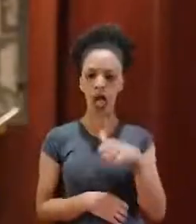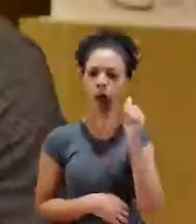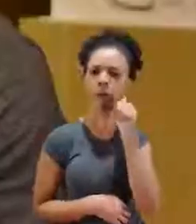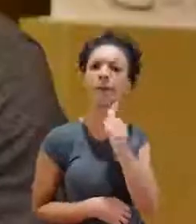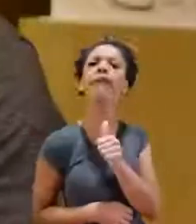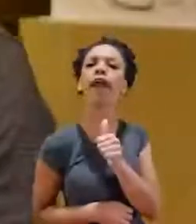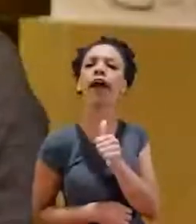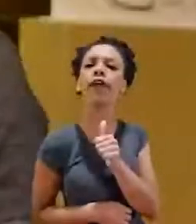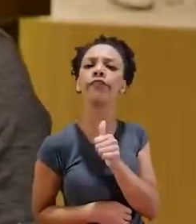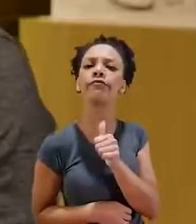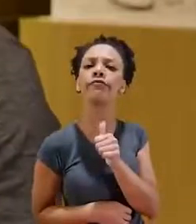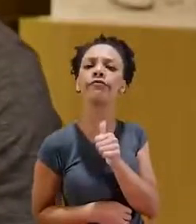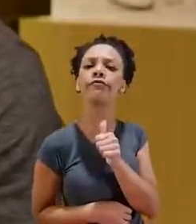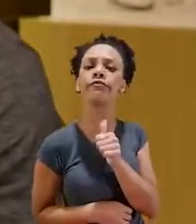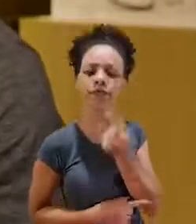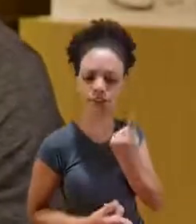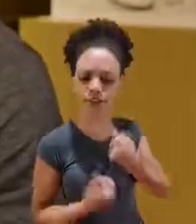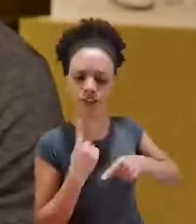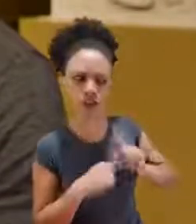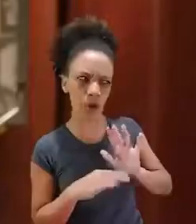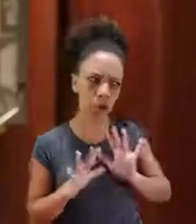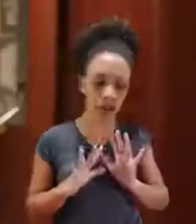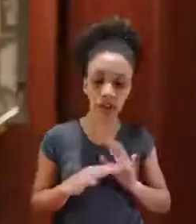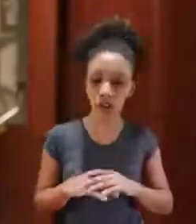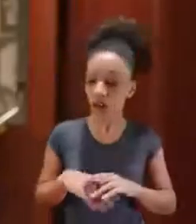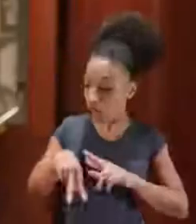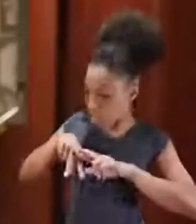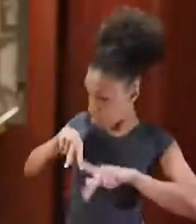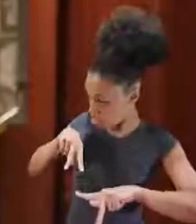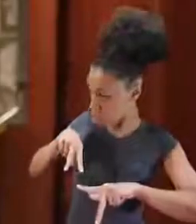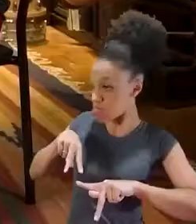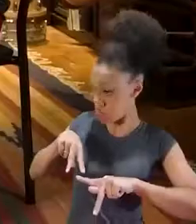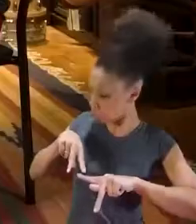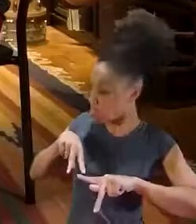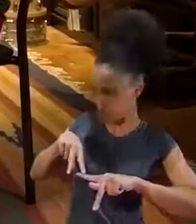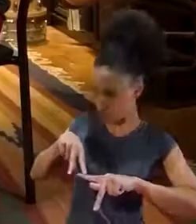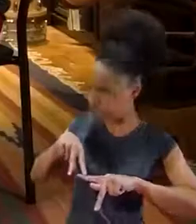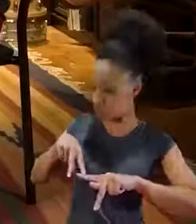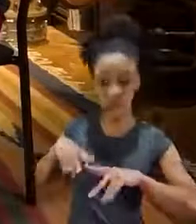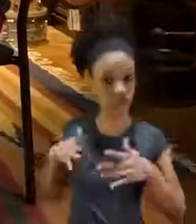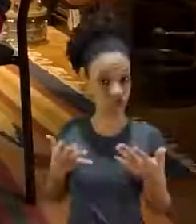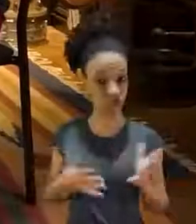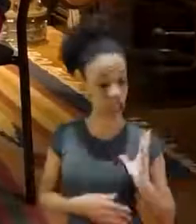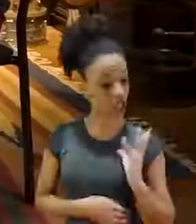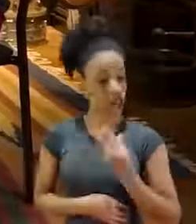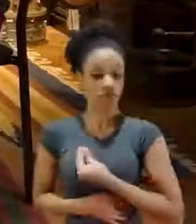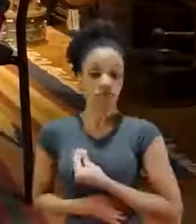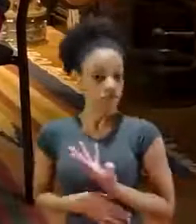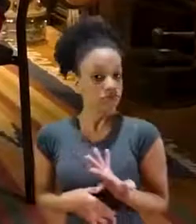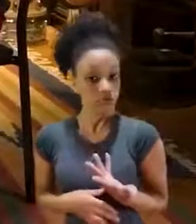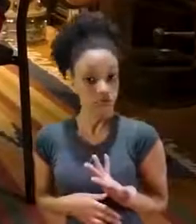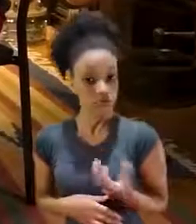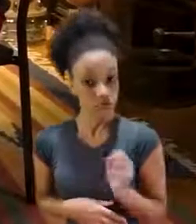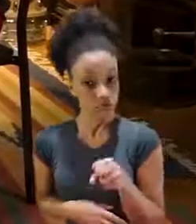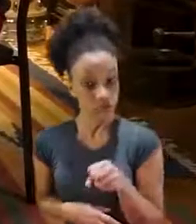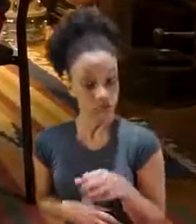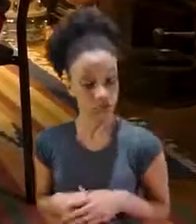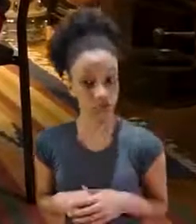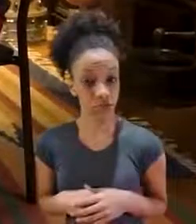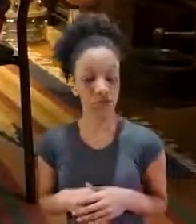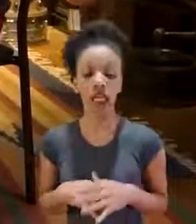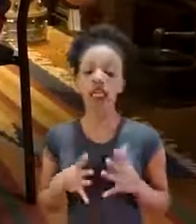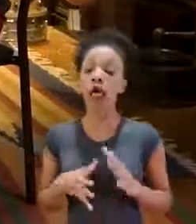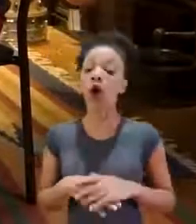sou uma mulher transfer and transformada seria isso de transgênero na gênero também é tipo é de hidrogênio na verdade